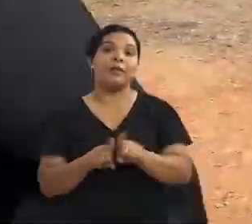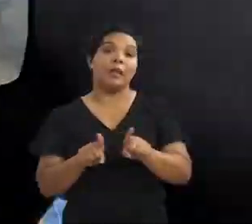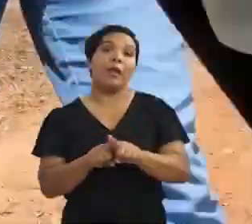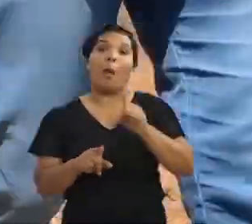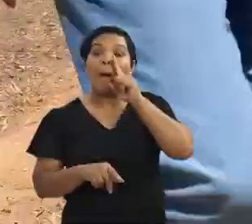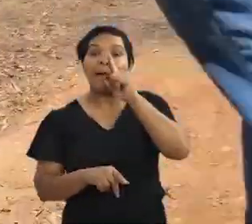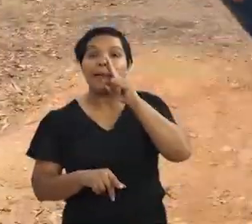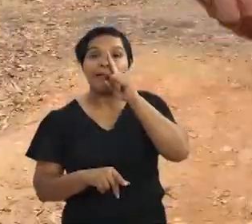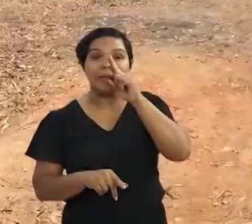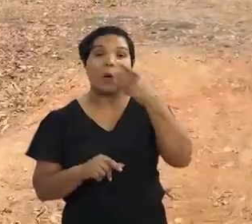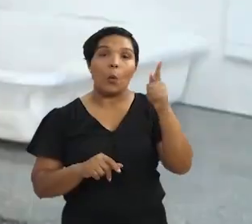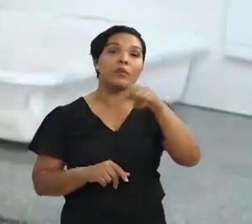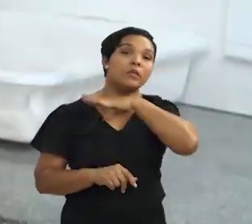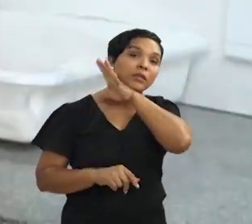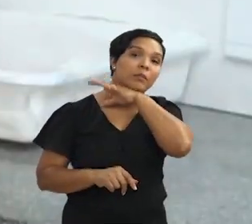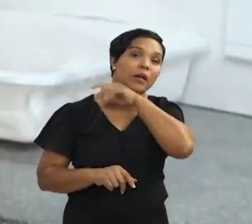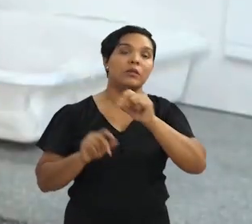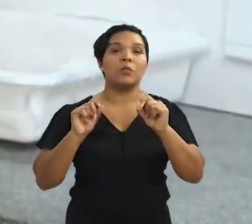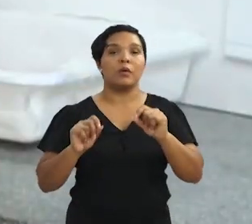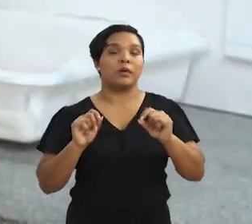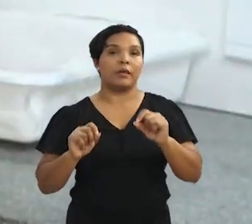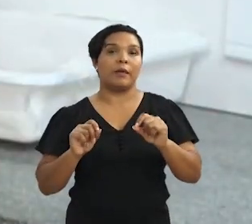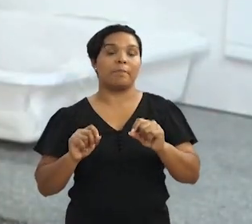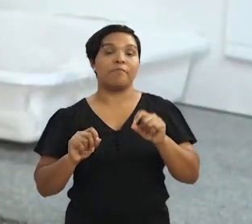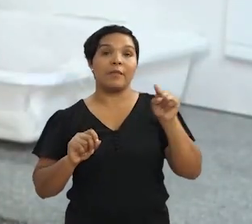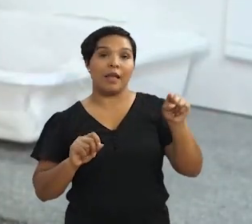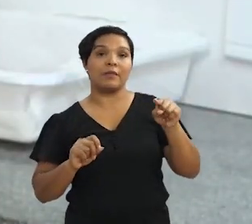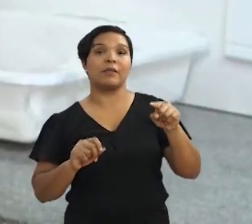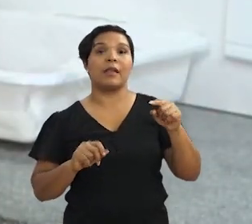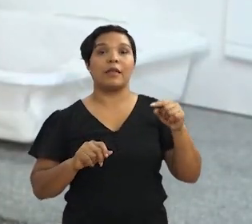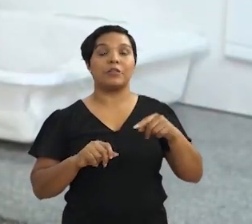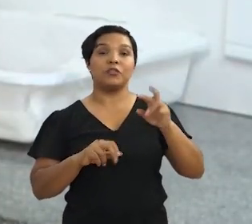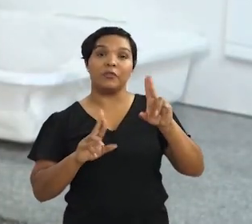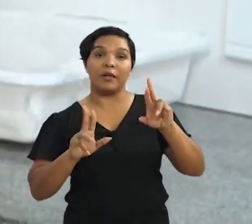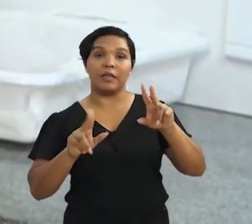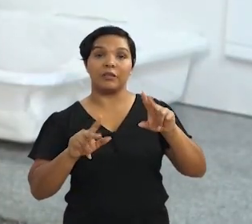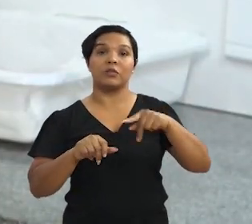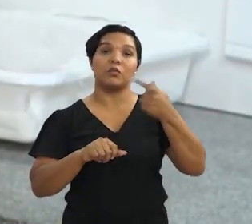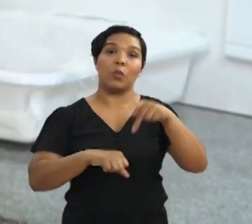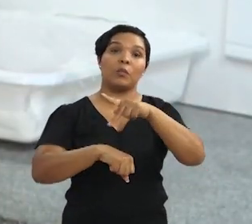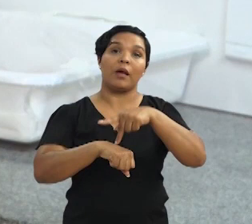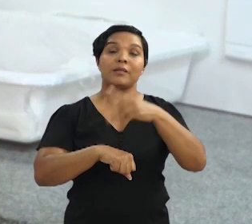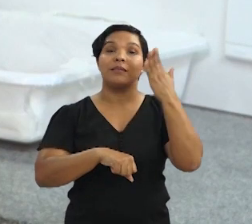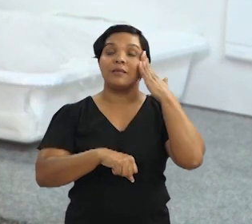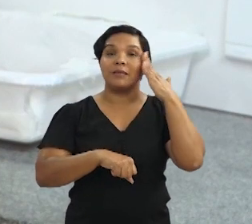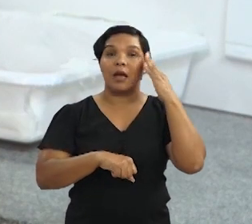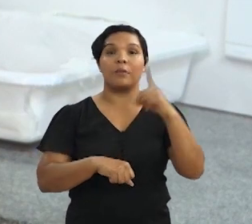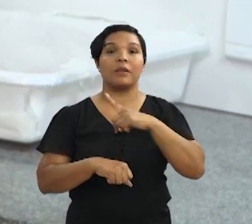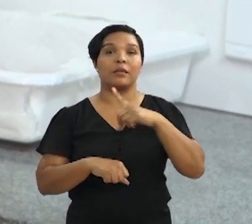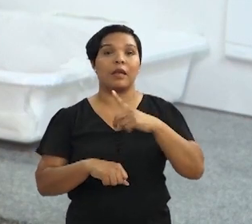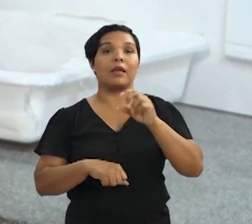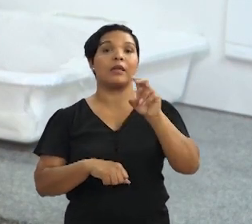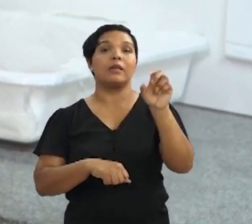para as nossas espécies naturais. Qual o problema? O problema é que essas espécies exóticas são vetoras de muitas arboviroses que a gente